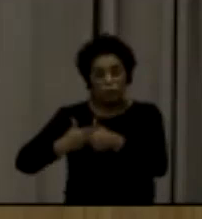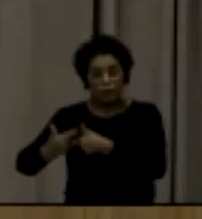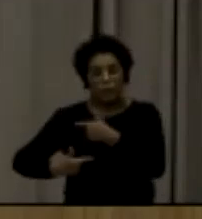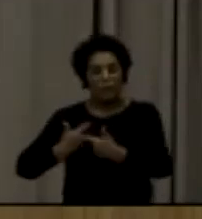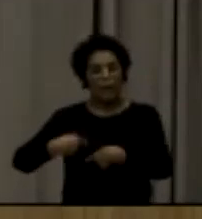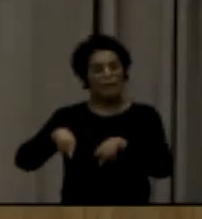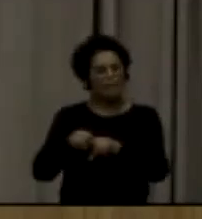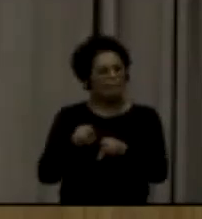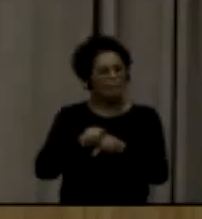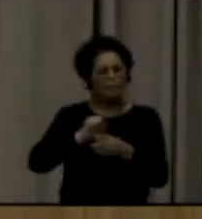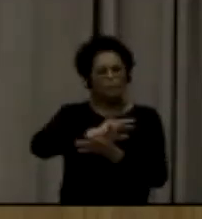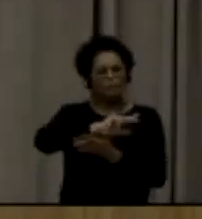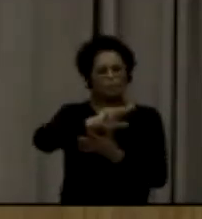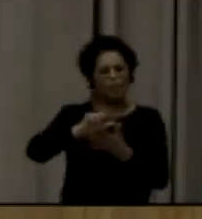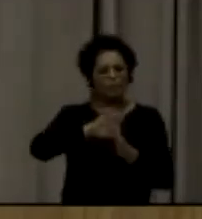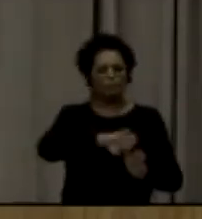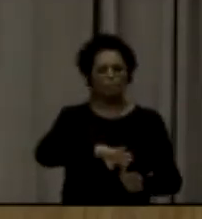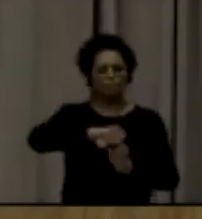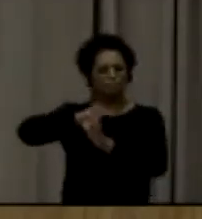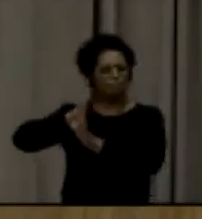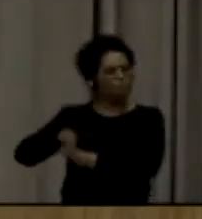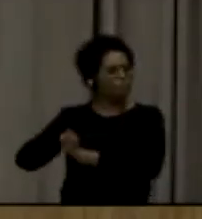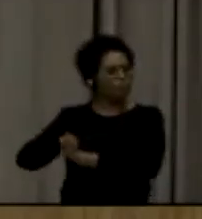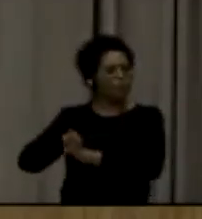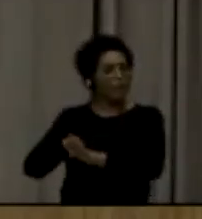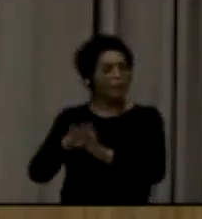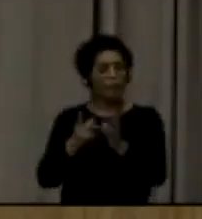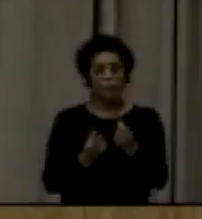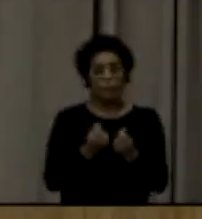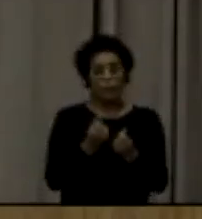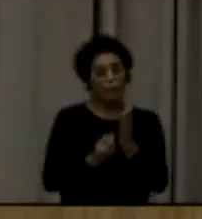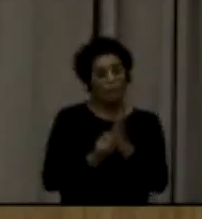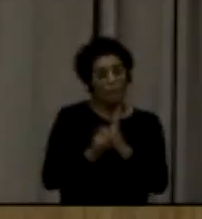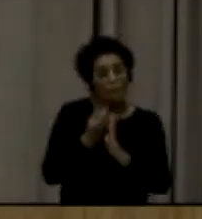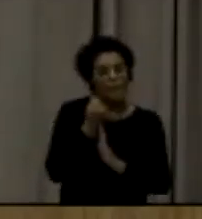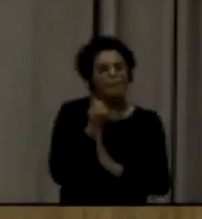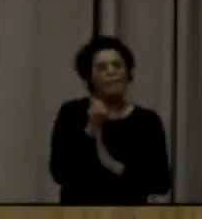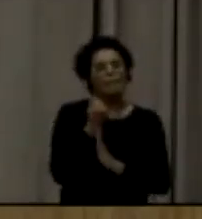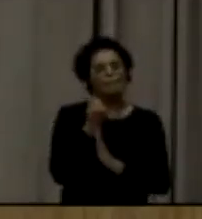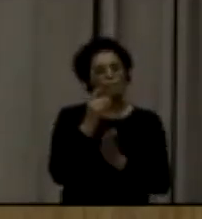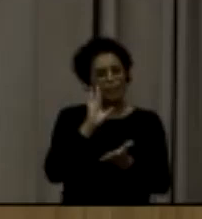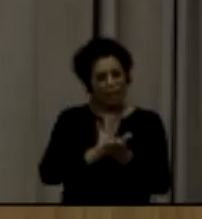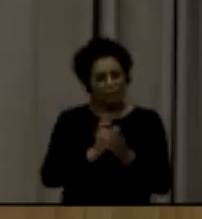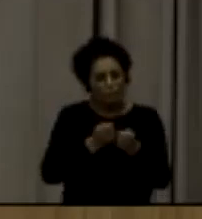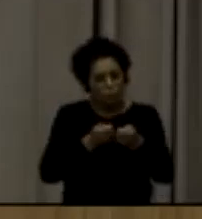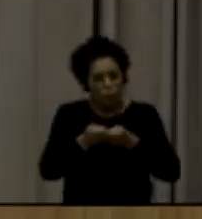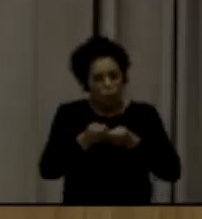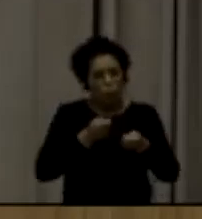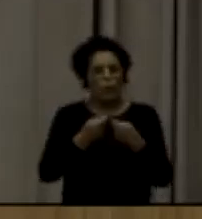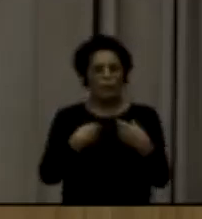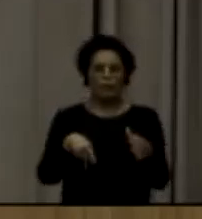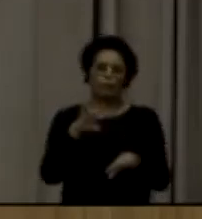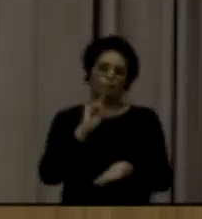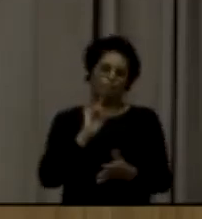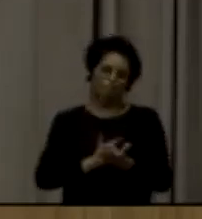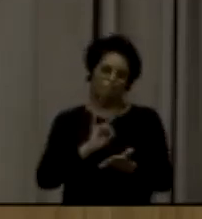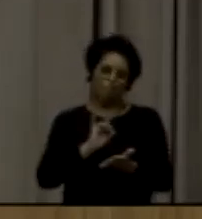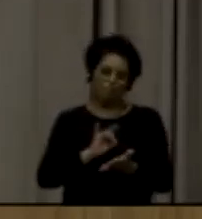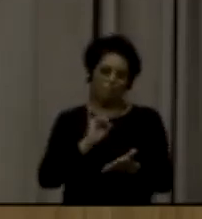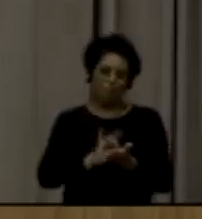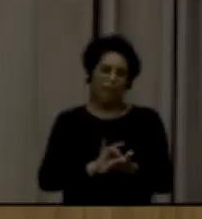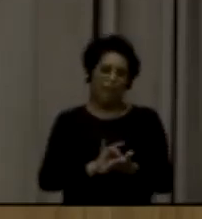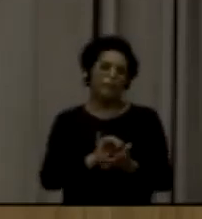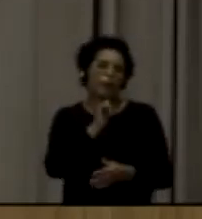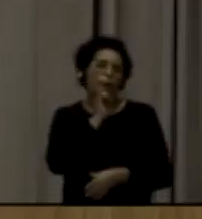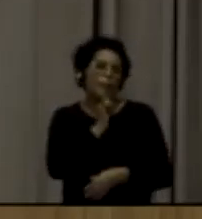empregados, que muitas vezes foram deixados de lado para que o capital diretamente o governe. Ou seja, caso